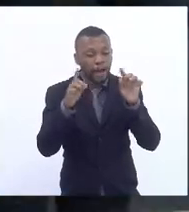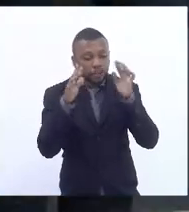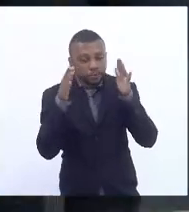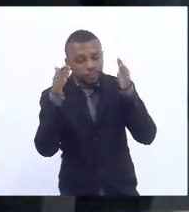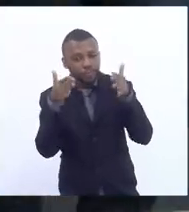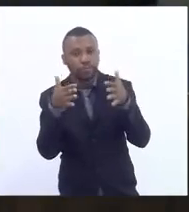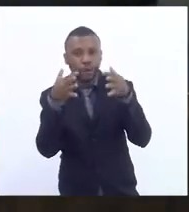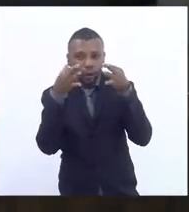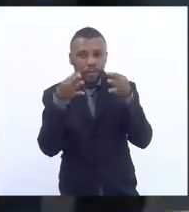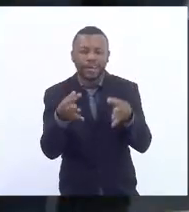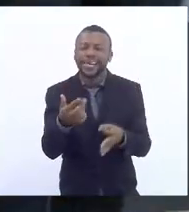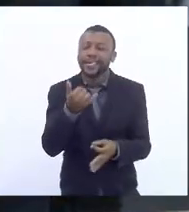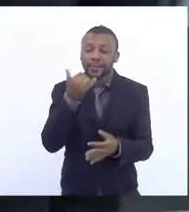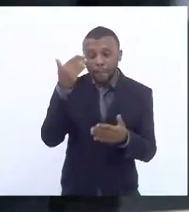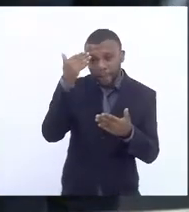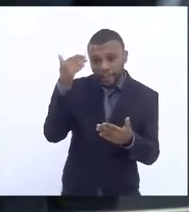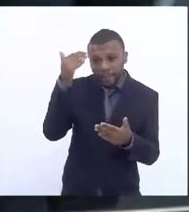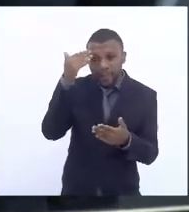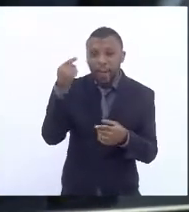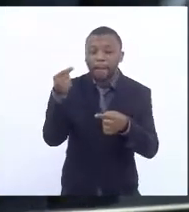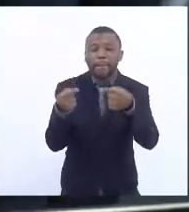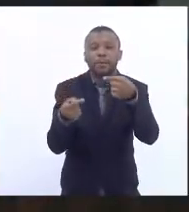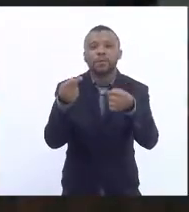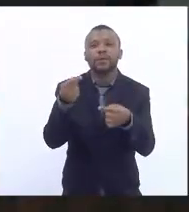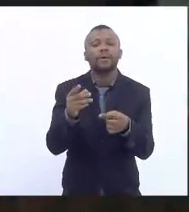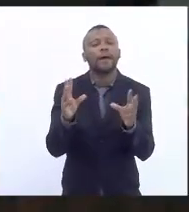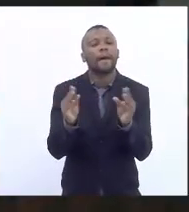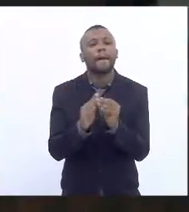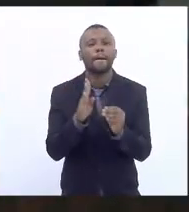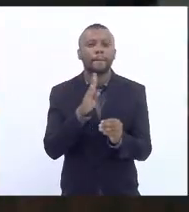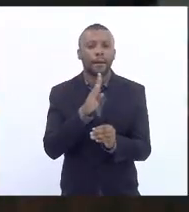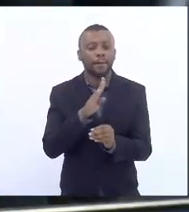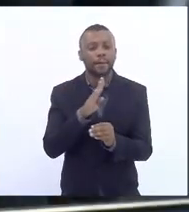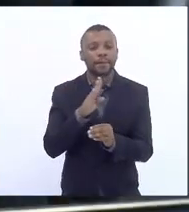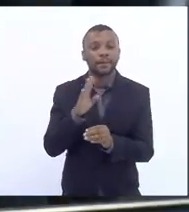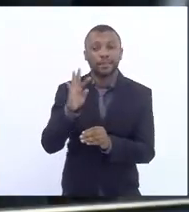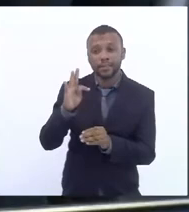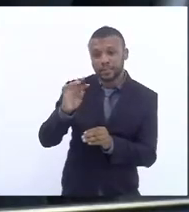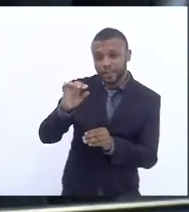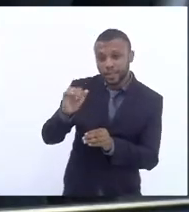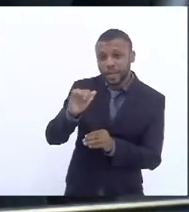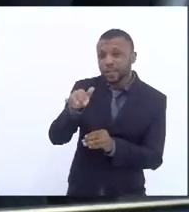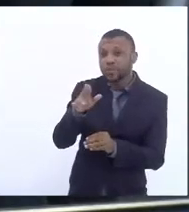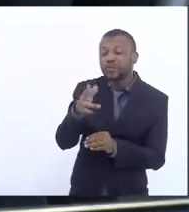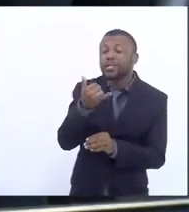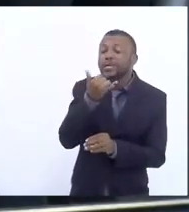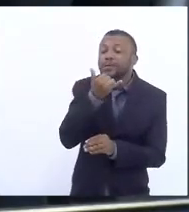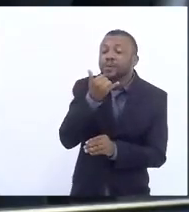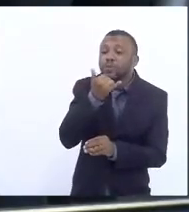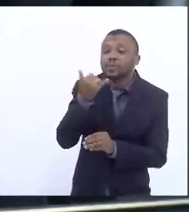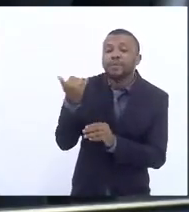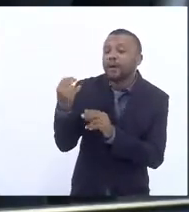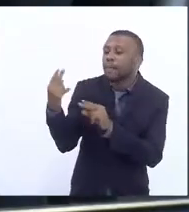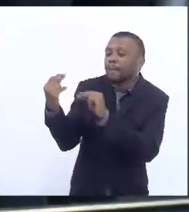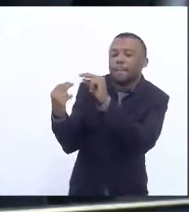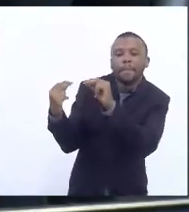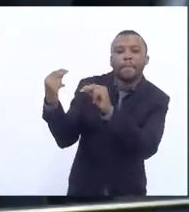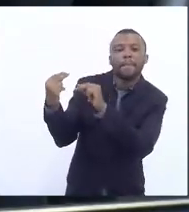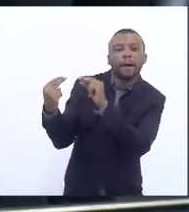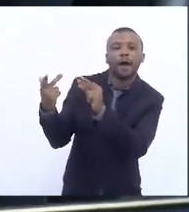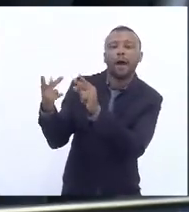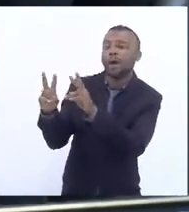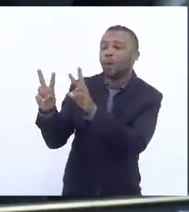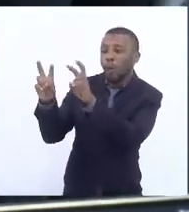Excelência faz por essa casa. A minha discussão será breve, presidente. Para discutir, deputada, te ajudo. Peço desculpa, a gente estava ali comentando um assunto